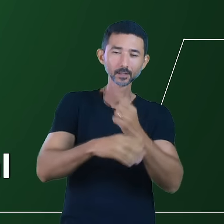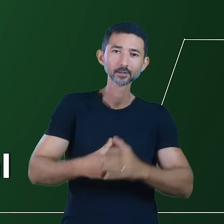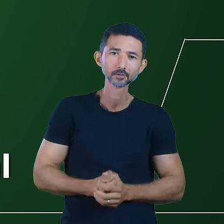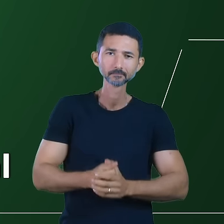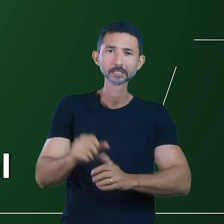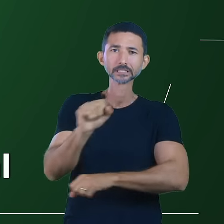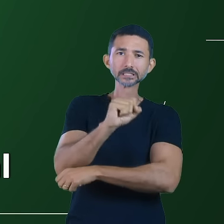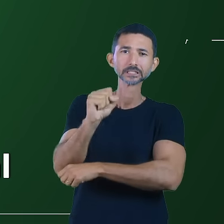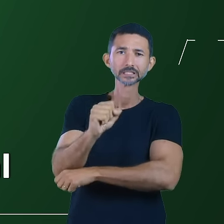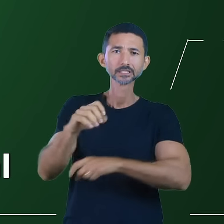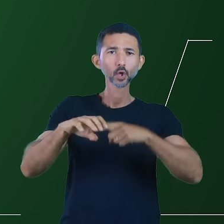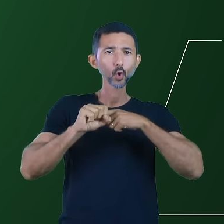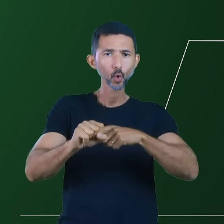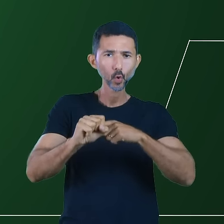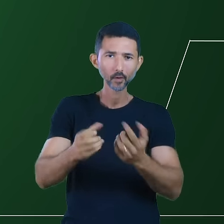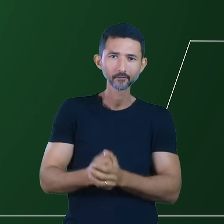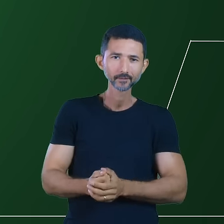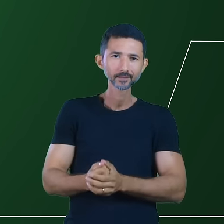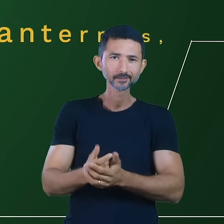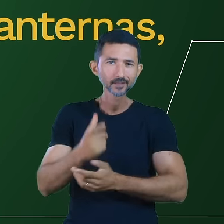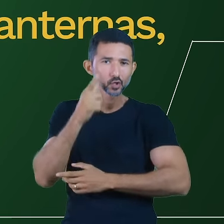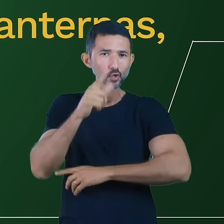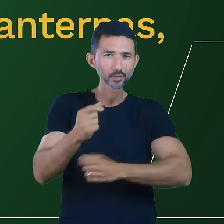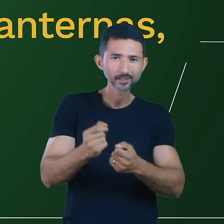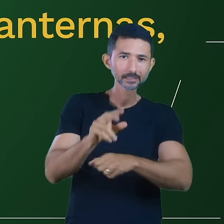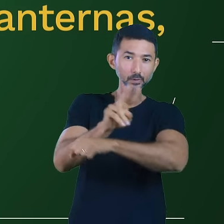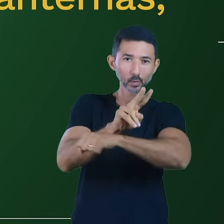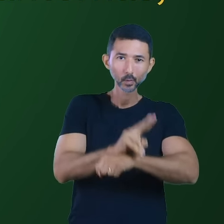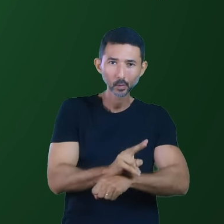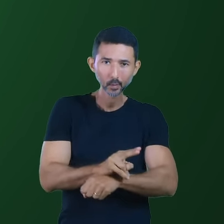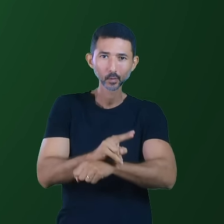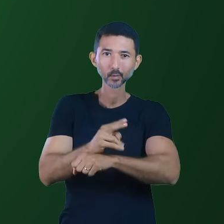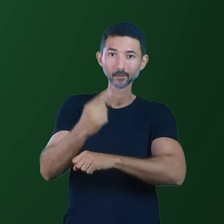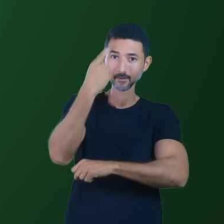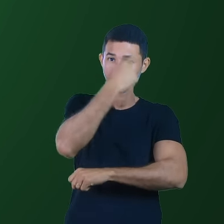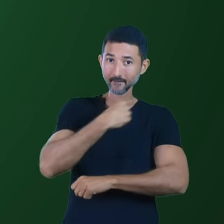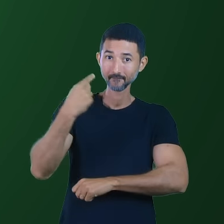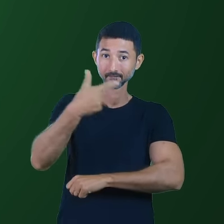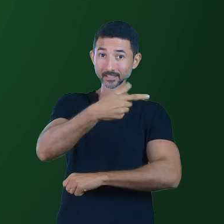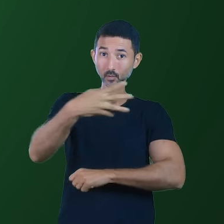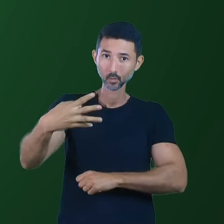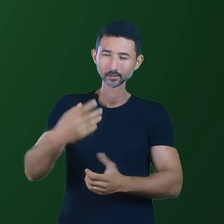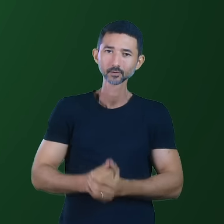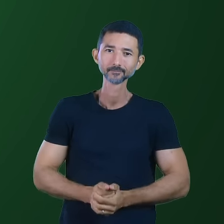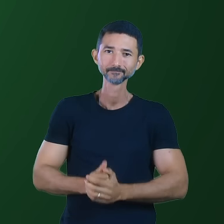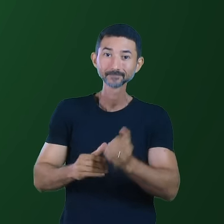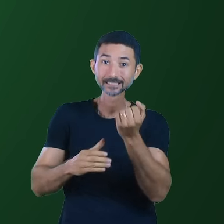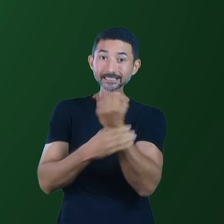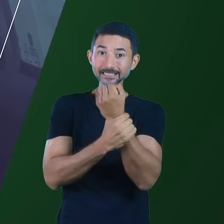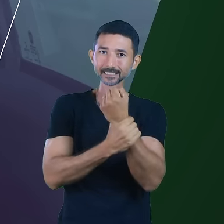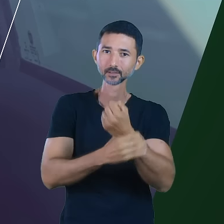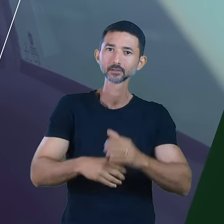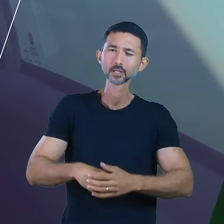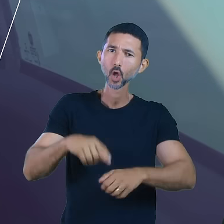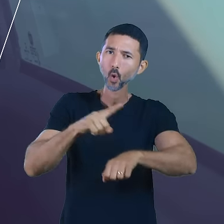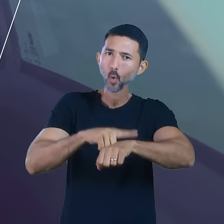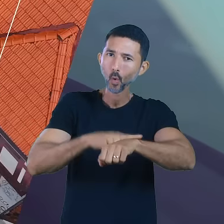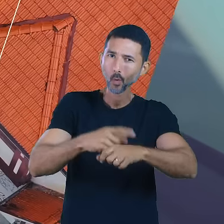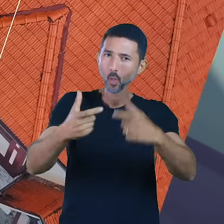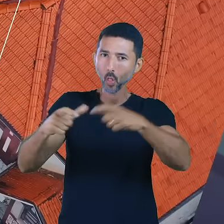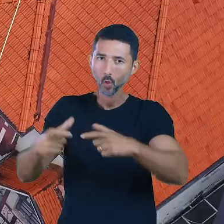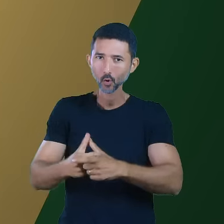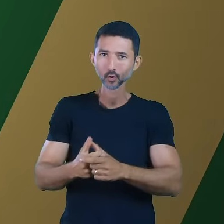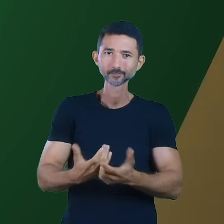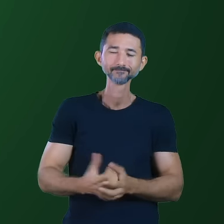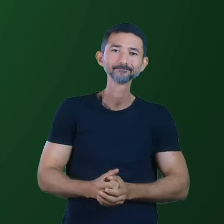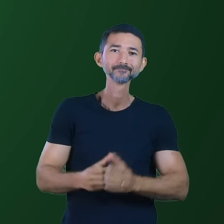seguro Alto, você dirige com total confiança e ainda conta com as melhores coberturas, assistência 24 horas e muito mais. É segurança para você a qualquer